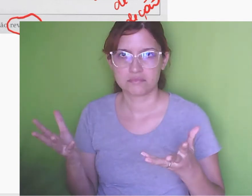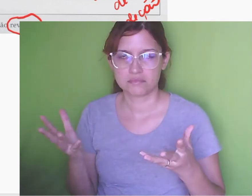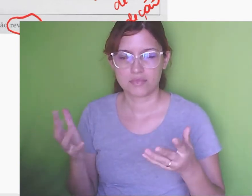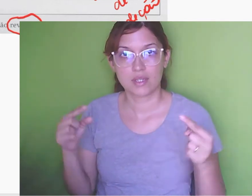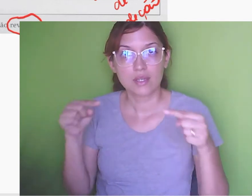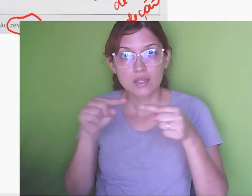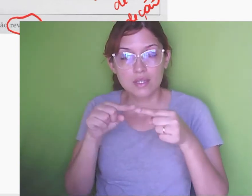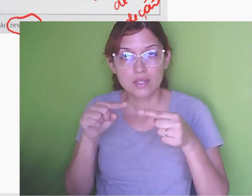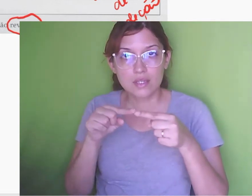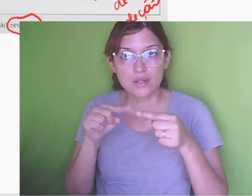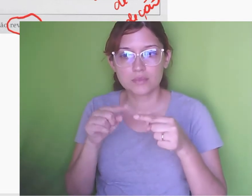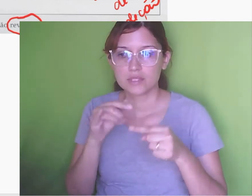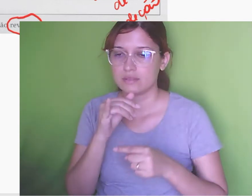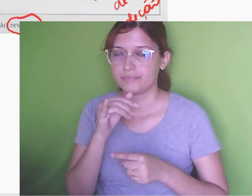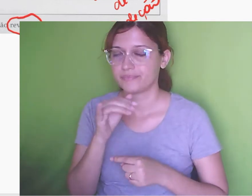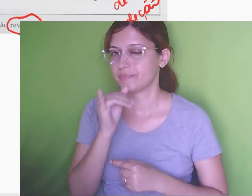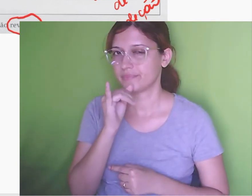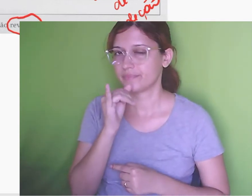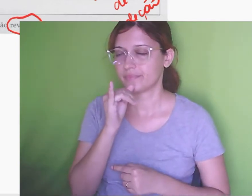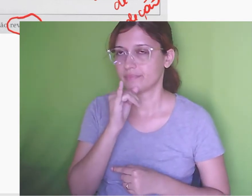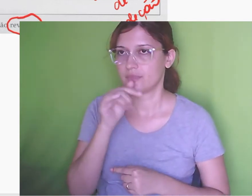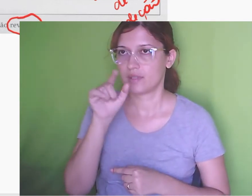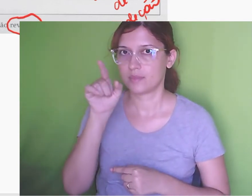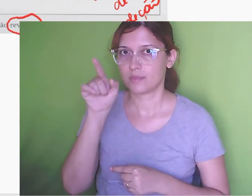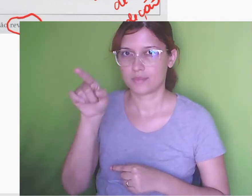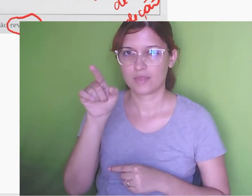para que que ele é usado?